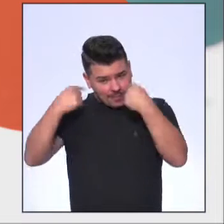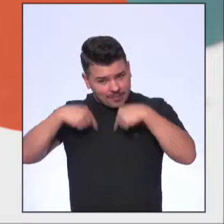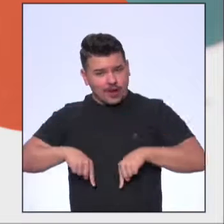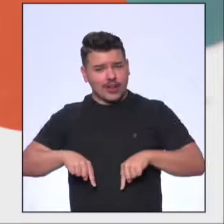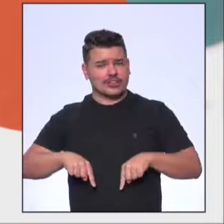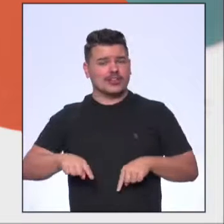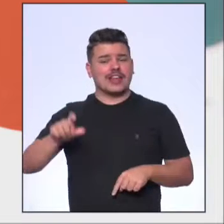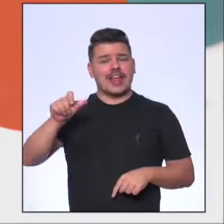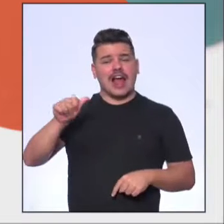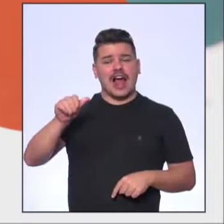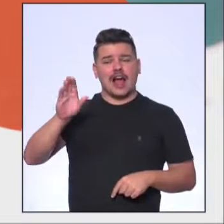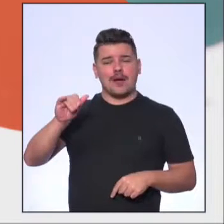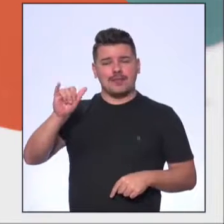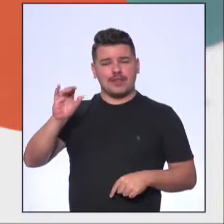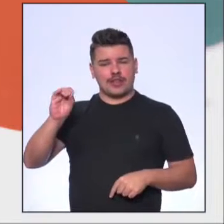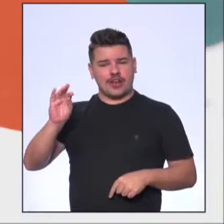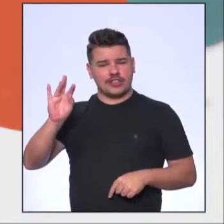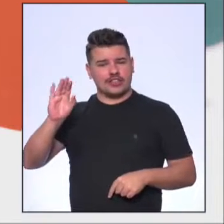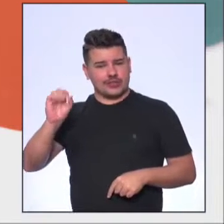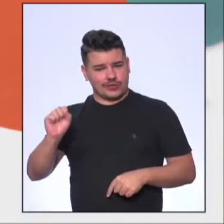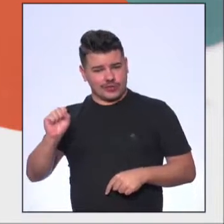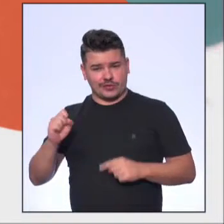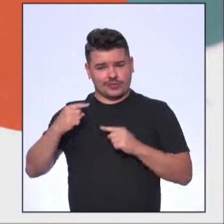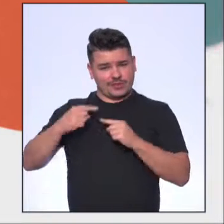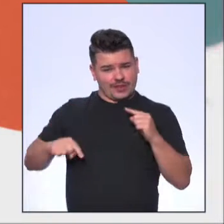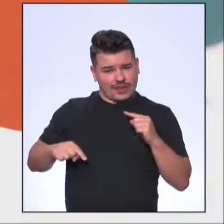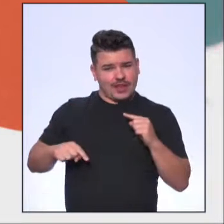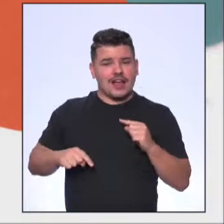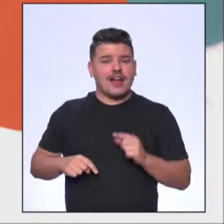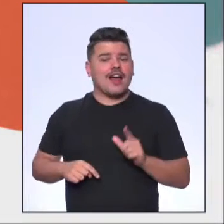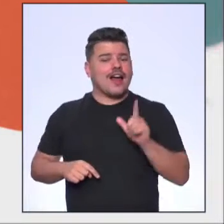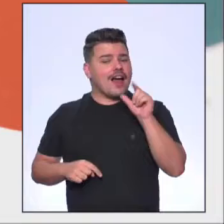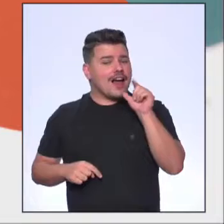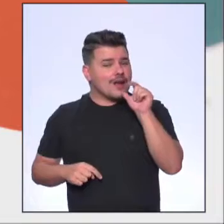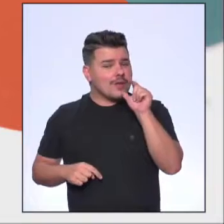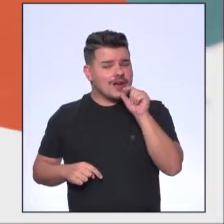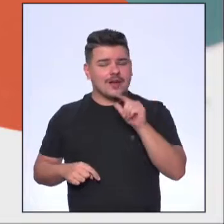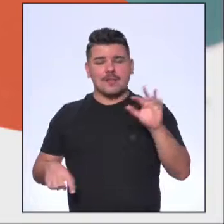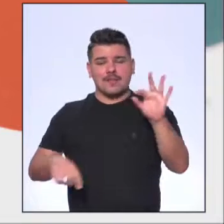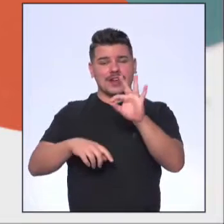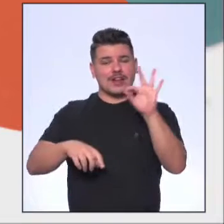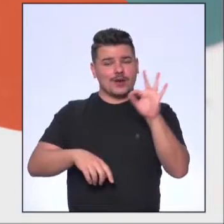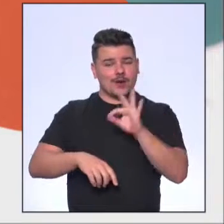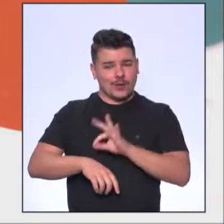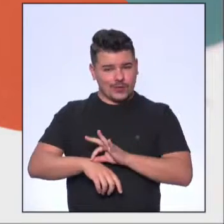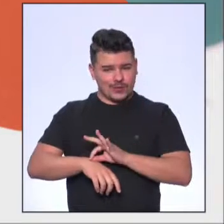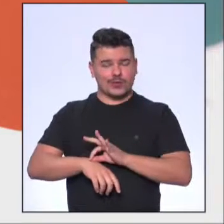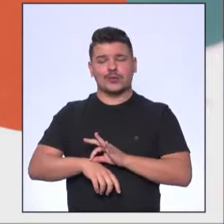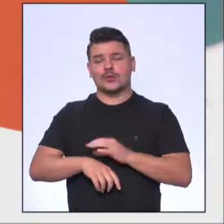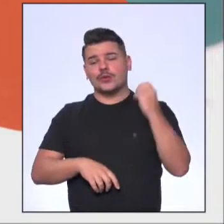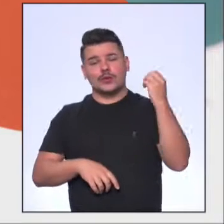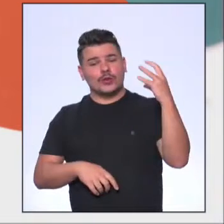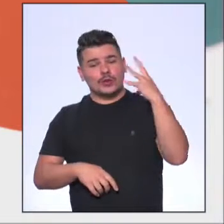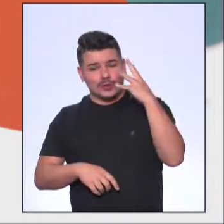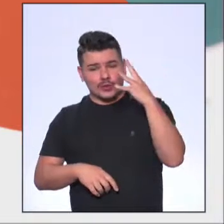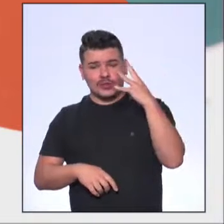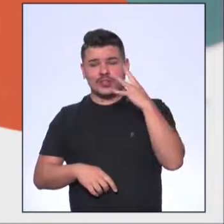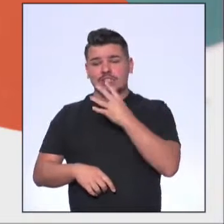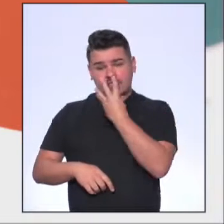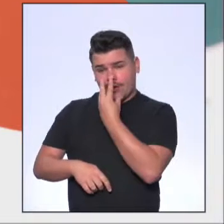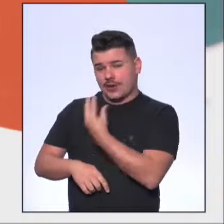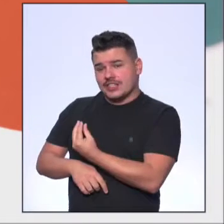fatores abióticos? Água, pernilongo, luz, jaguatirica,